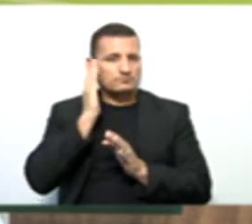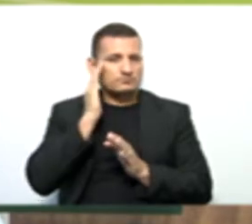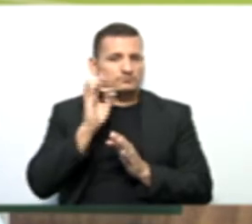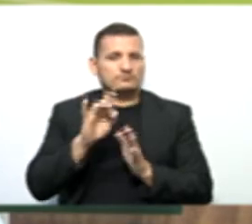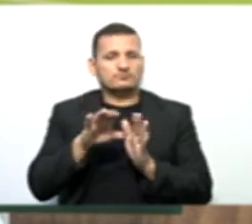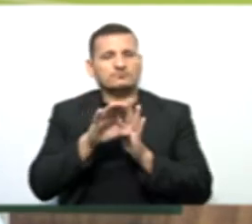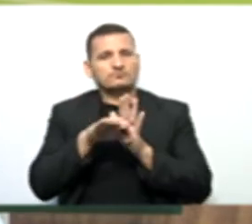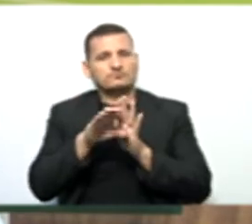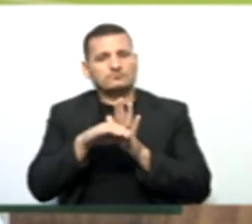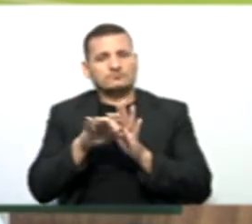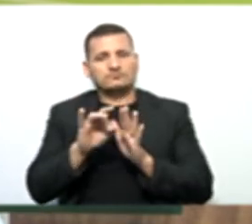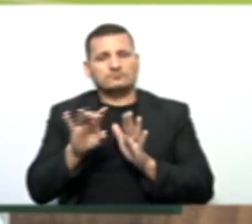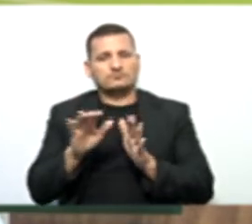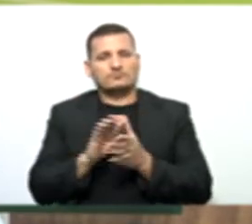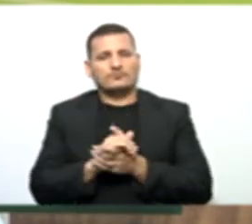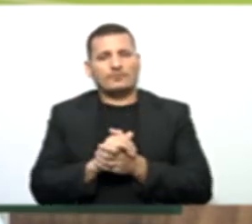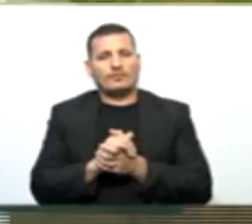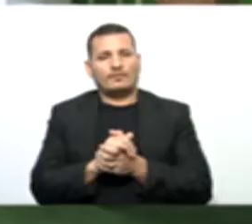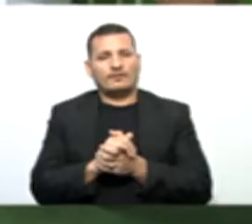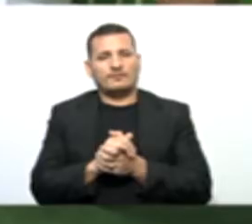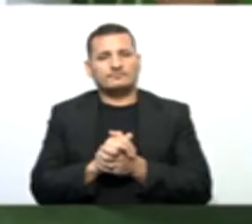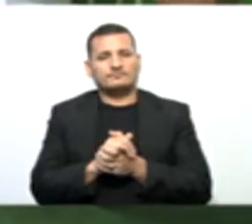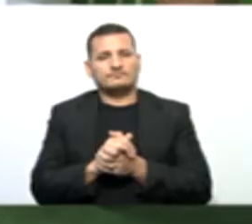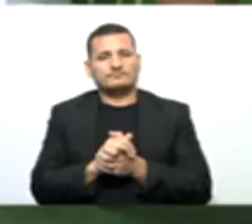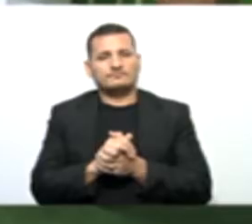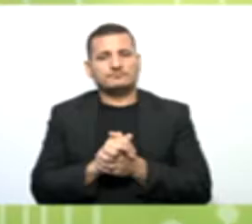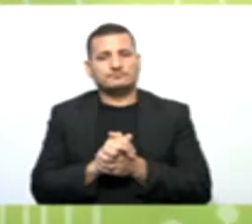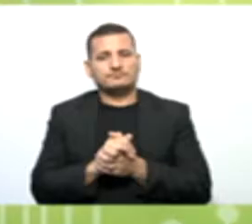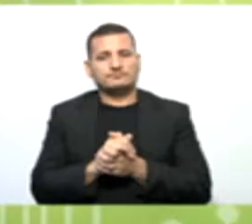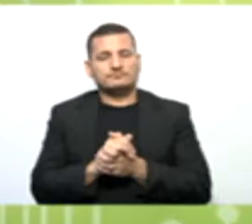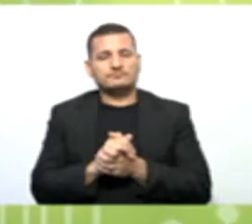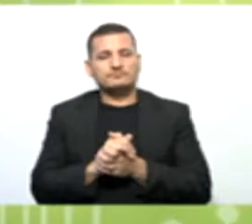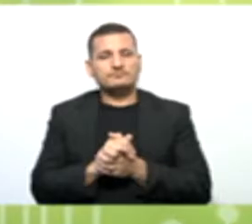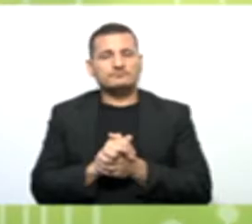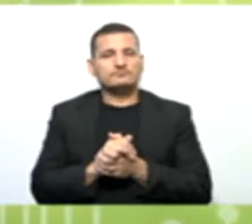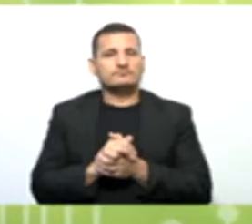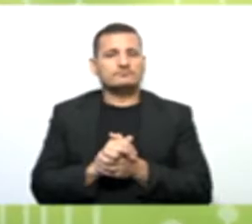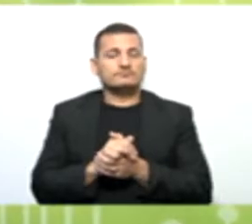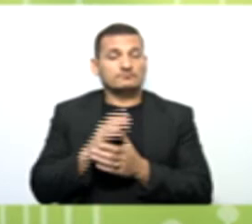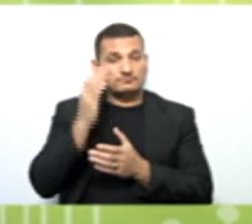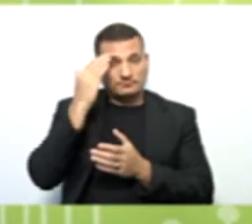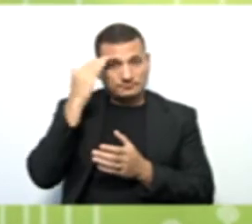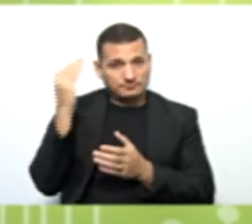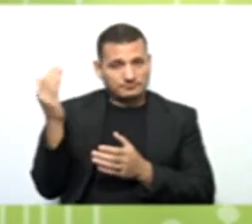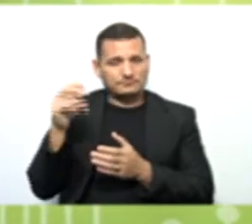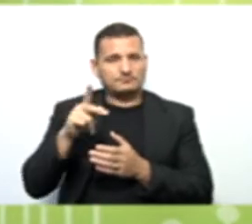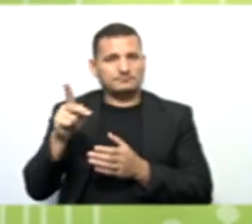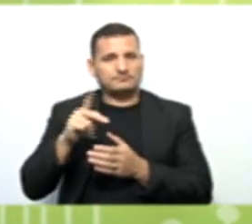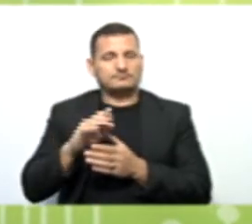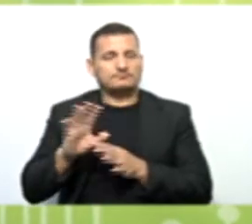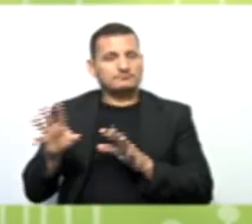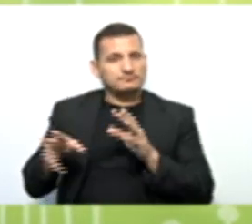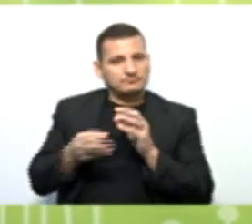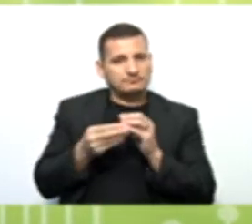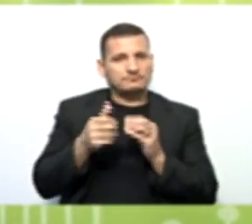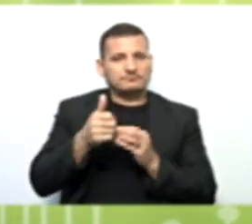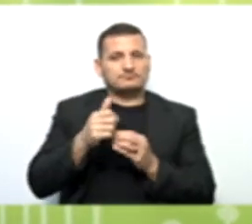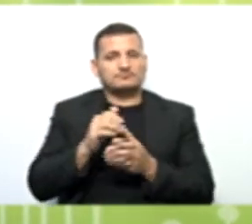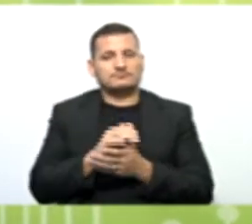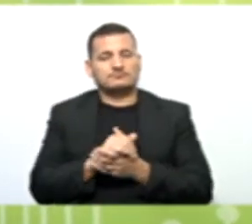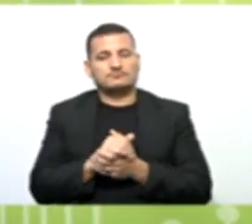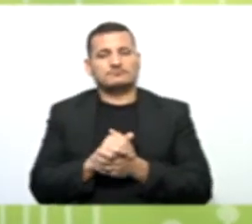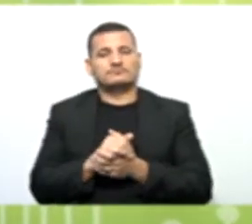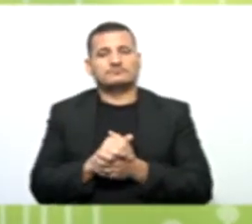conceito do construtor. É pode isso. Começar. Pode é continuar. Isso aí, professor. Obrigado pelo reforço. Vale lembrar,